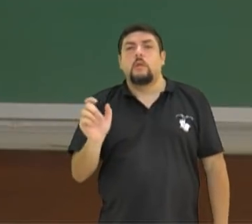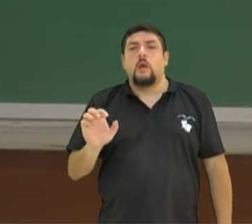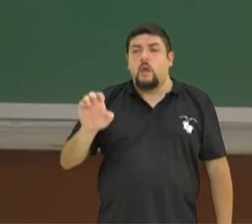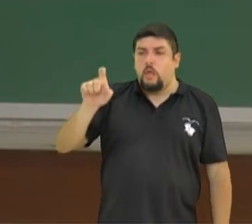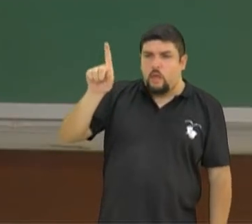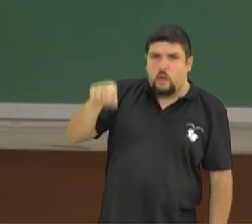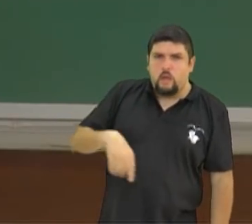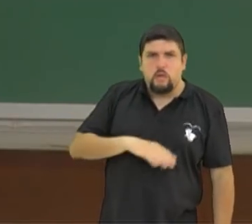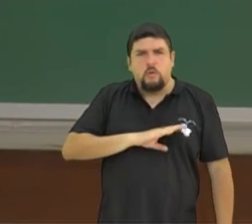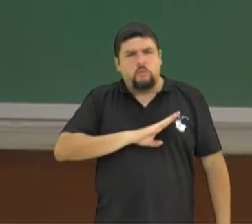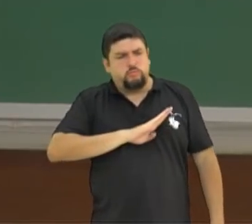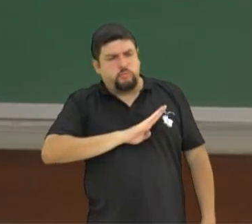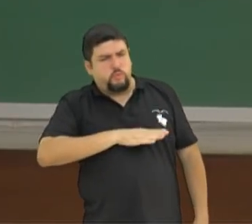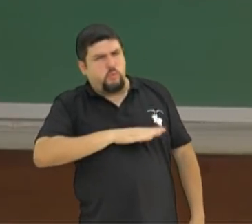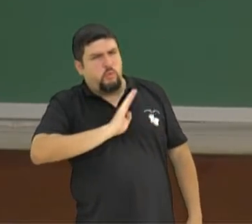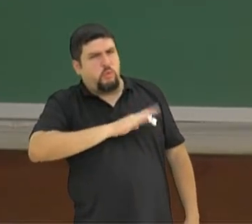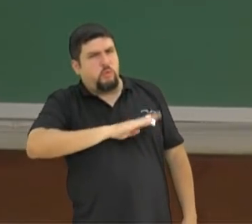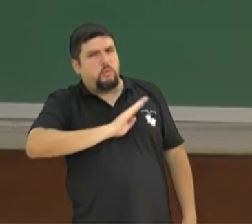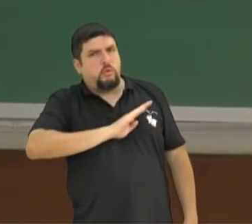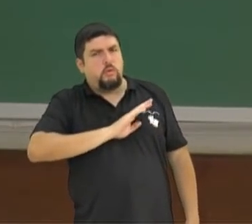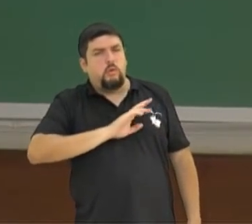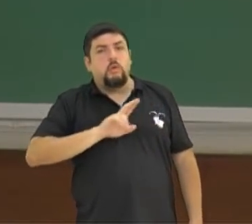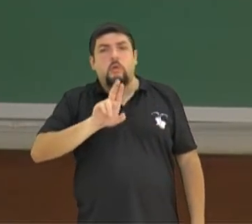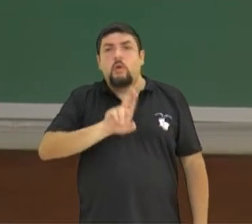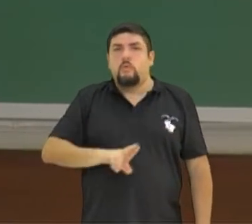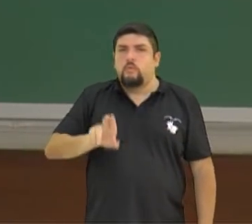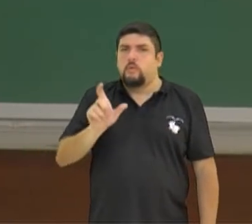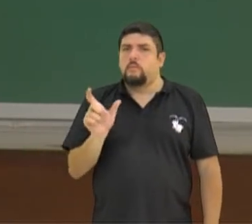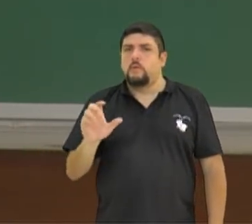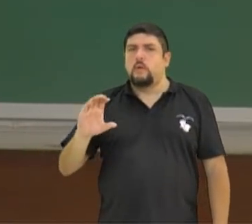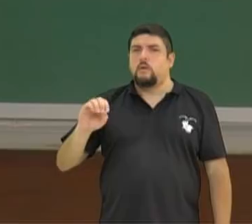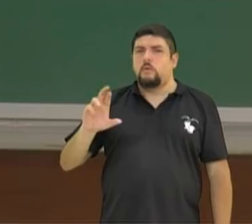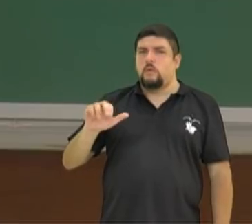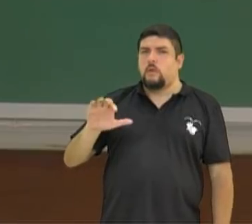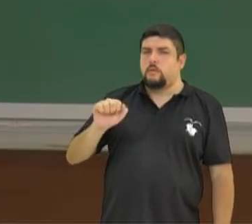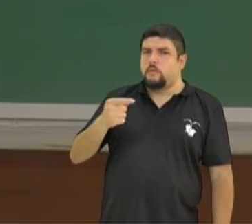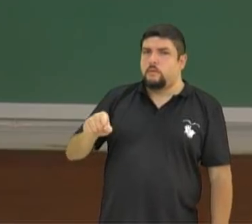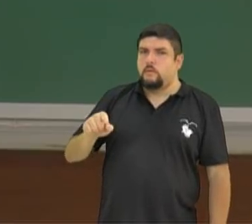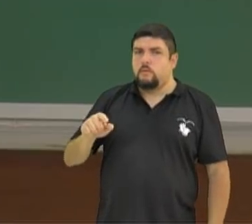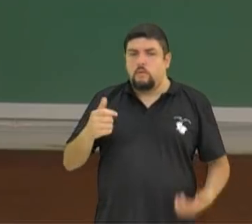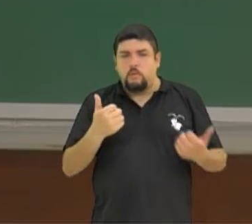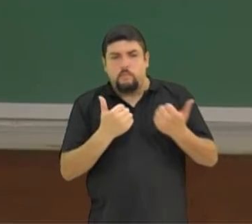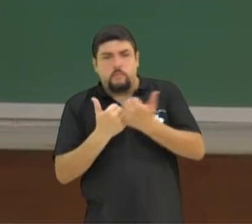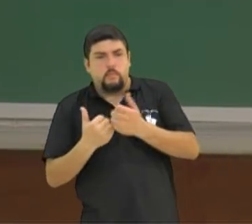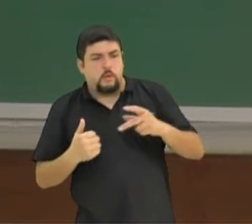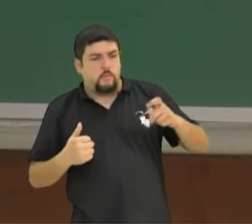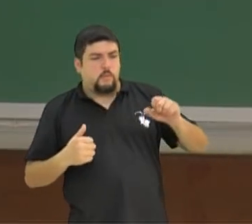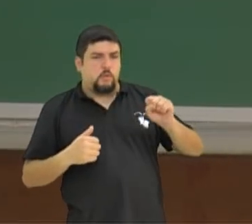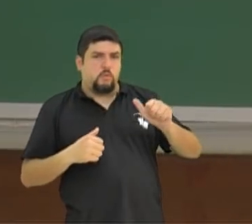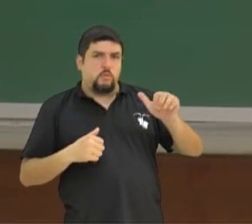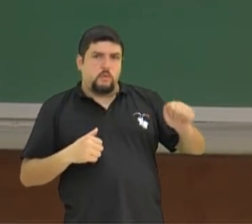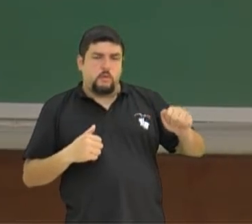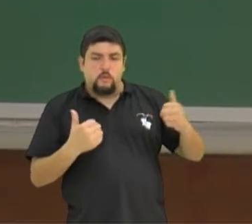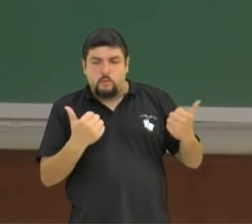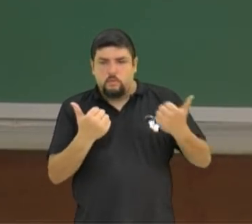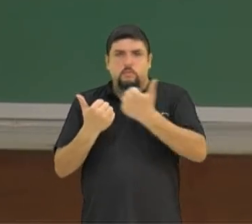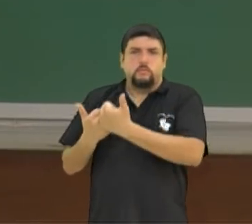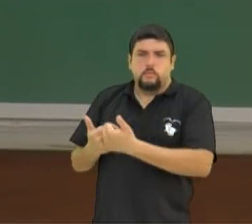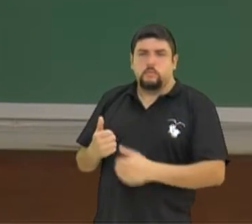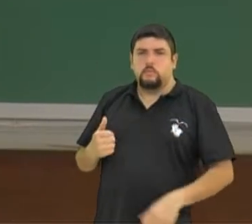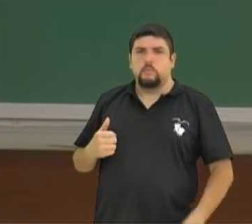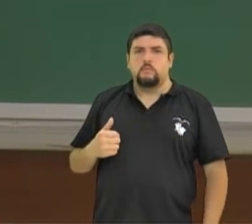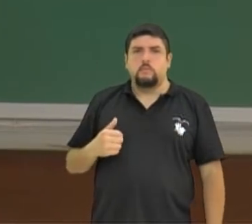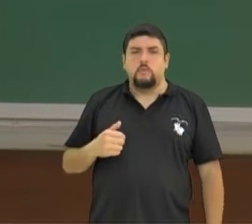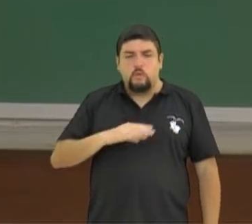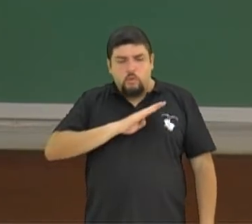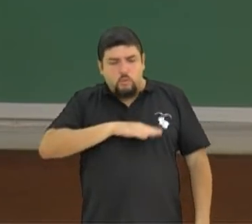frase, ao elaborar esse enunciado? Ele atribuiu a palavra coração para substituir a palavra pessoa. Né? Então, o coração